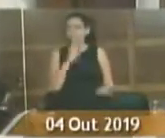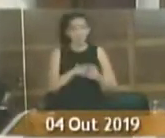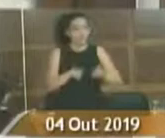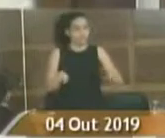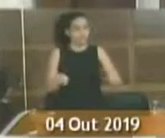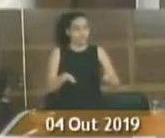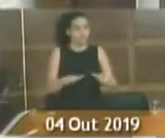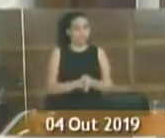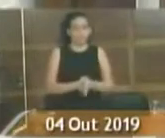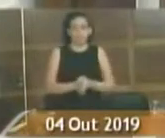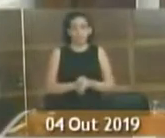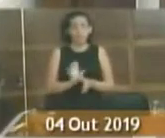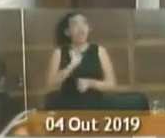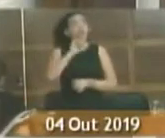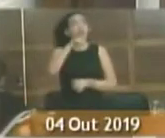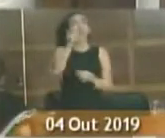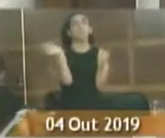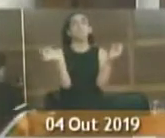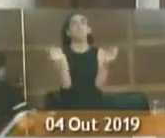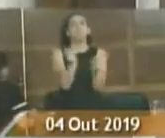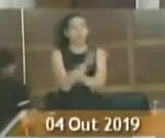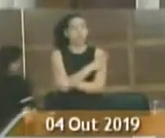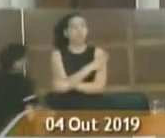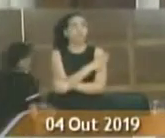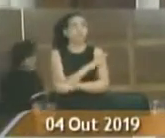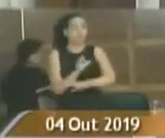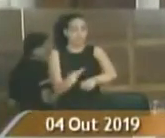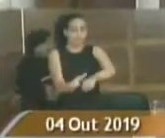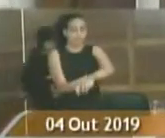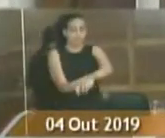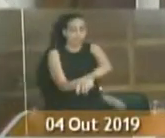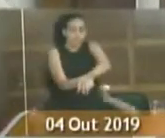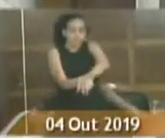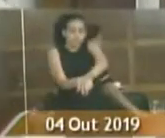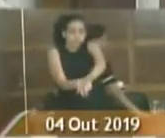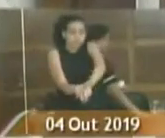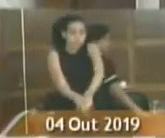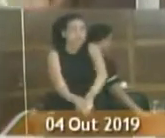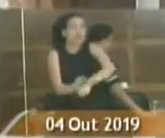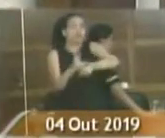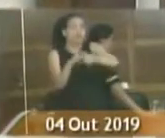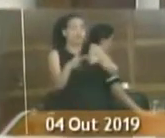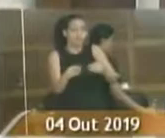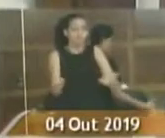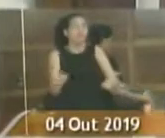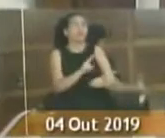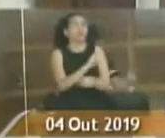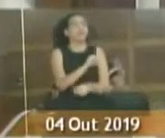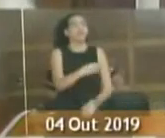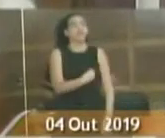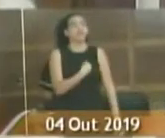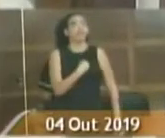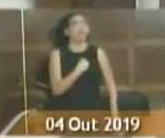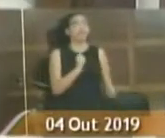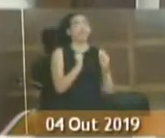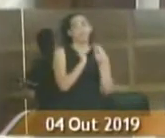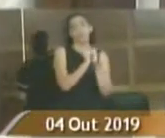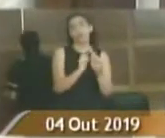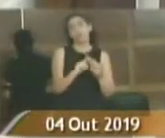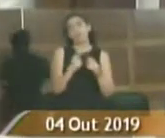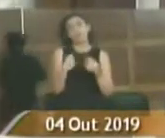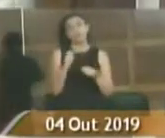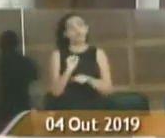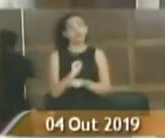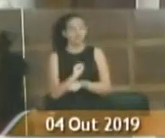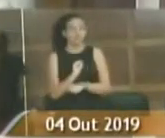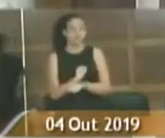aquele tempo. Depois que essa ferida fechar, aí ele volta para o convívio, tá? Mas tem que esperar a